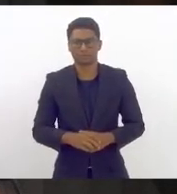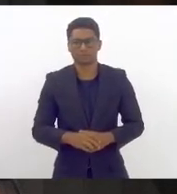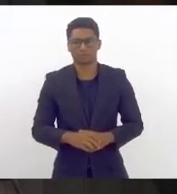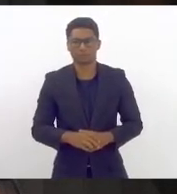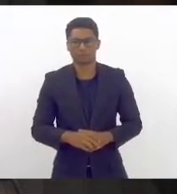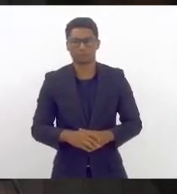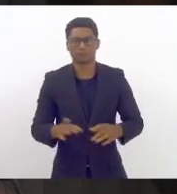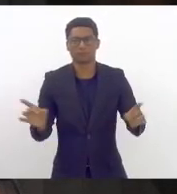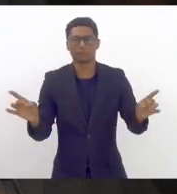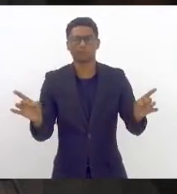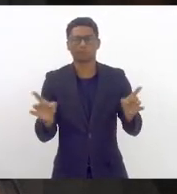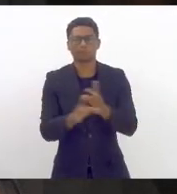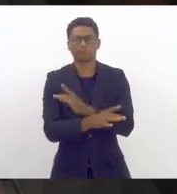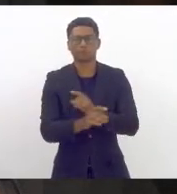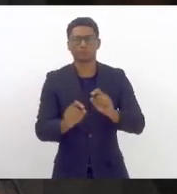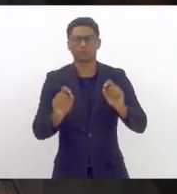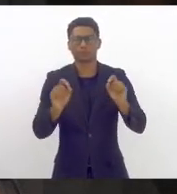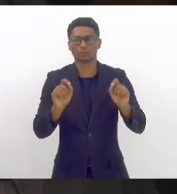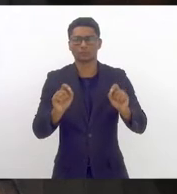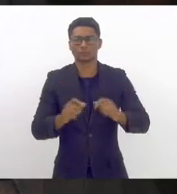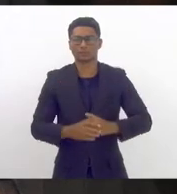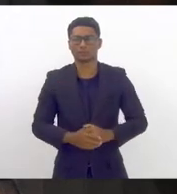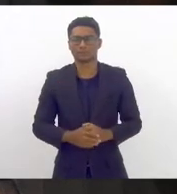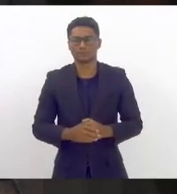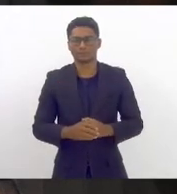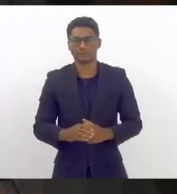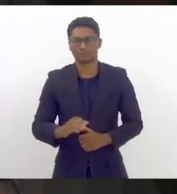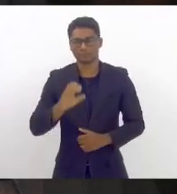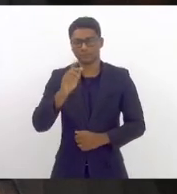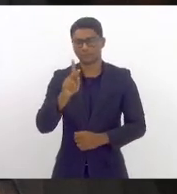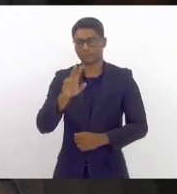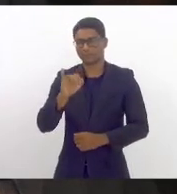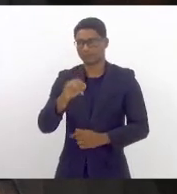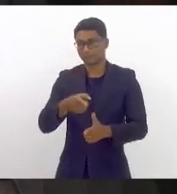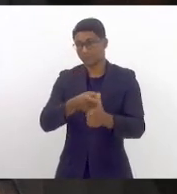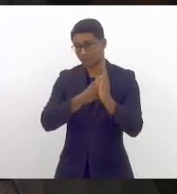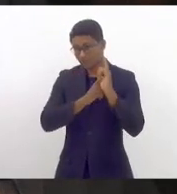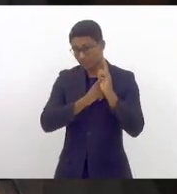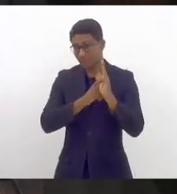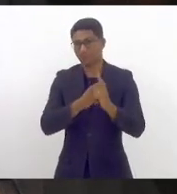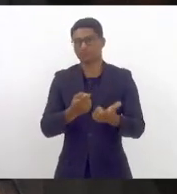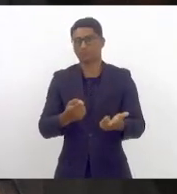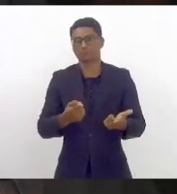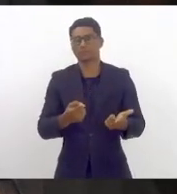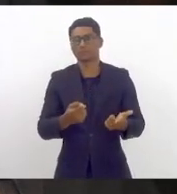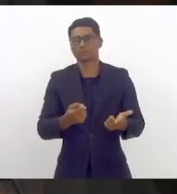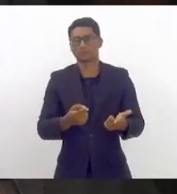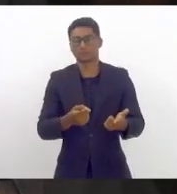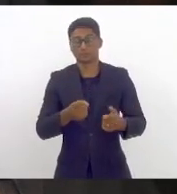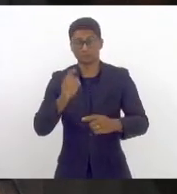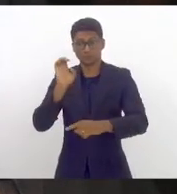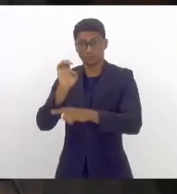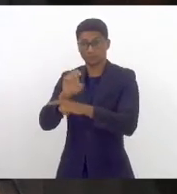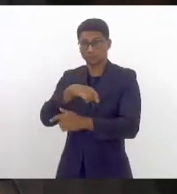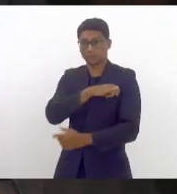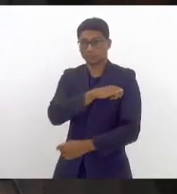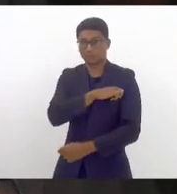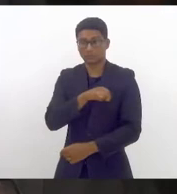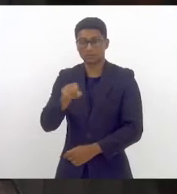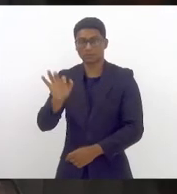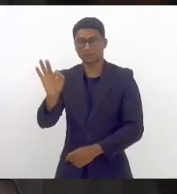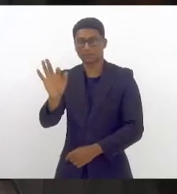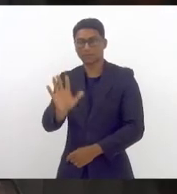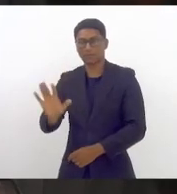a aprovação foi concluída da CPI da dívida da União da dívida do Estado do Rio de Janeiro com a união